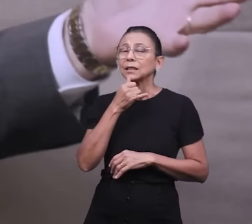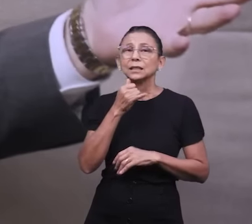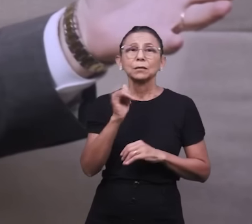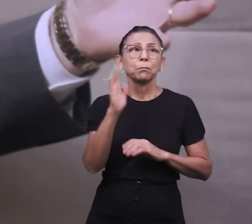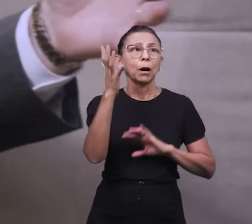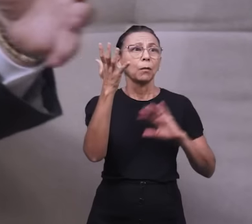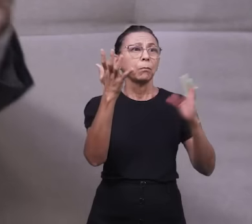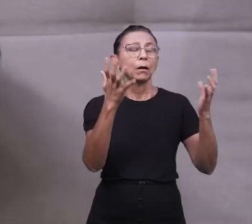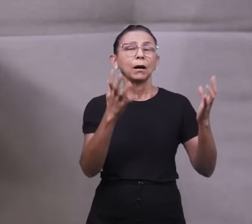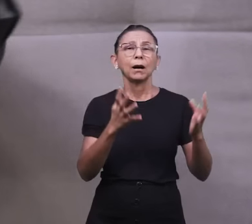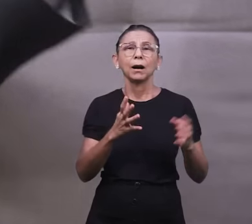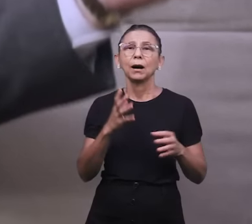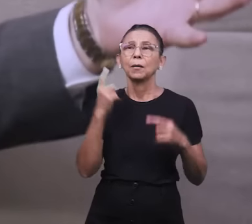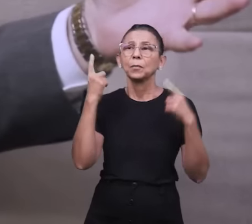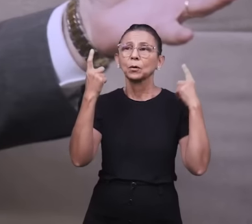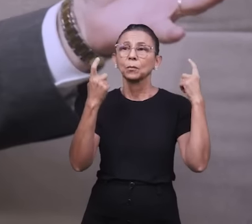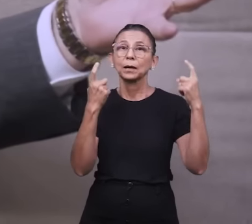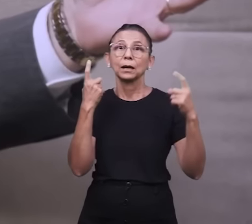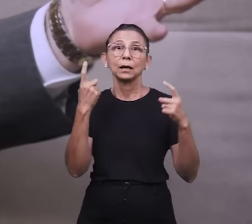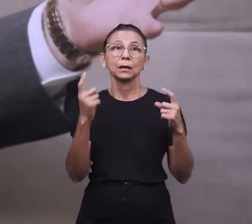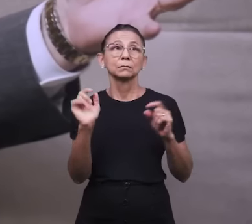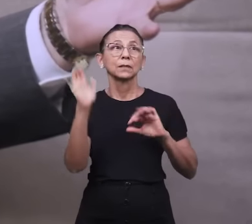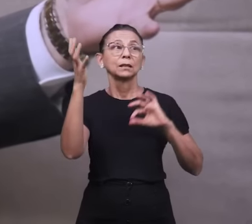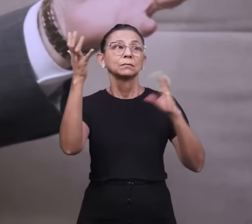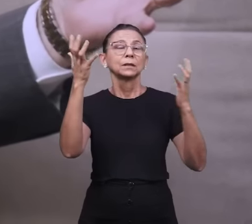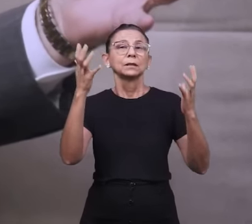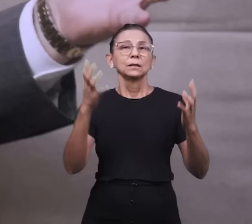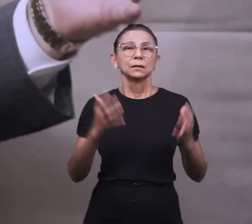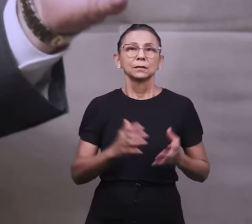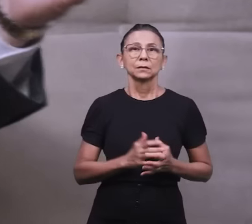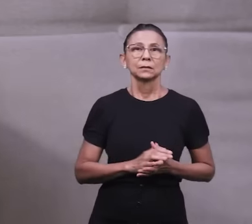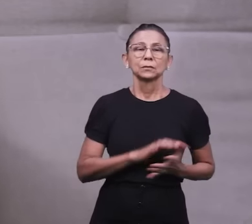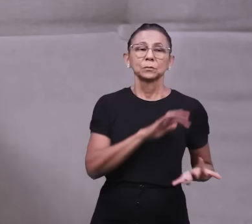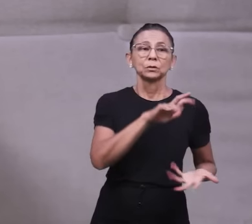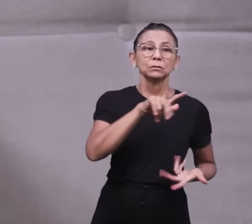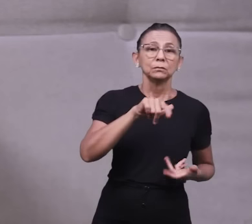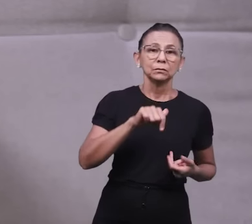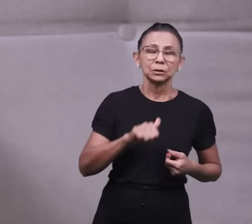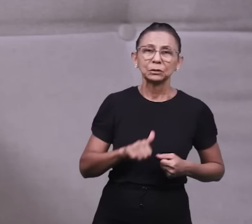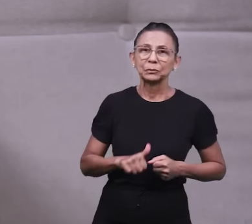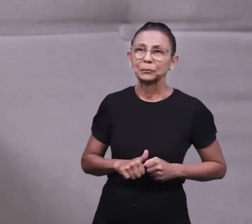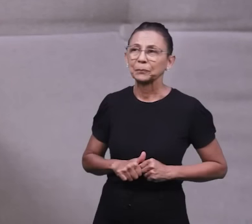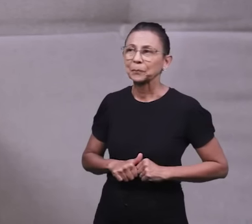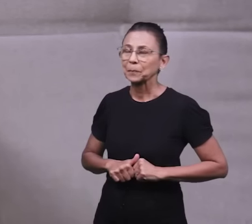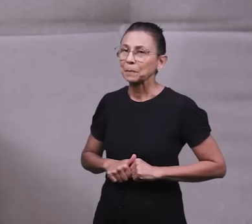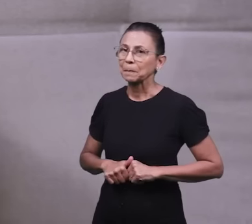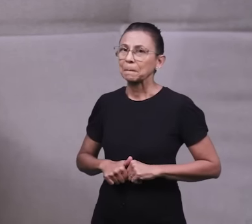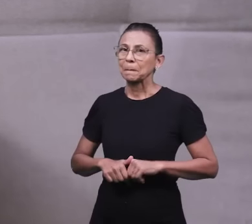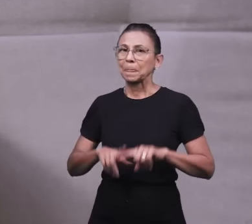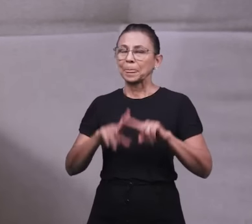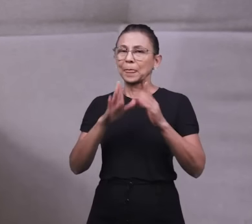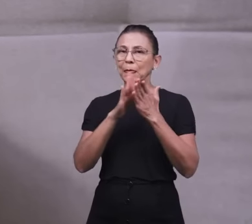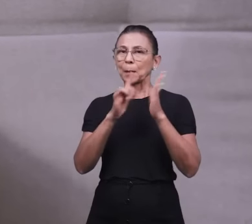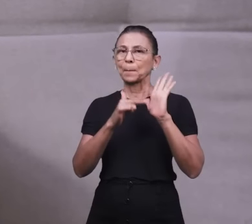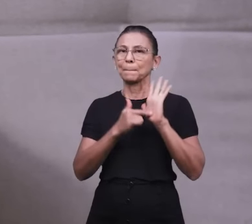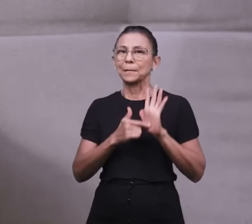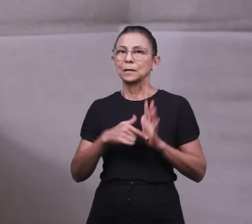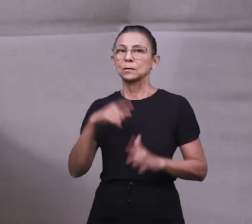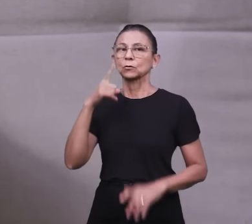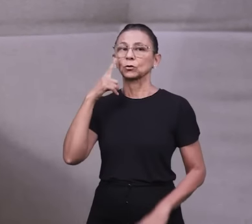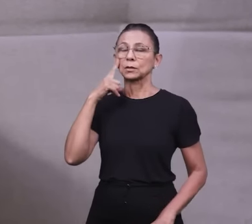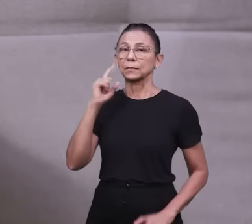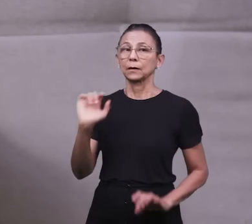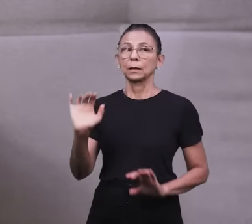uma coisa triste ao momento que deixa todo mundo preocupado mas aquilo que o senhor falou esses dias atrás quando vir essas coisas